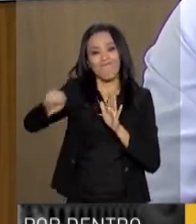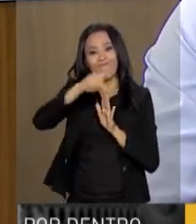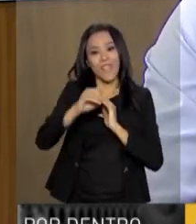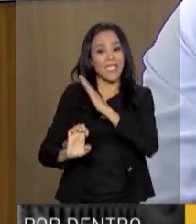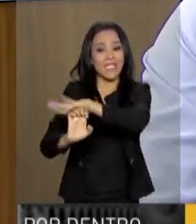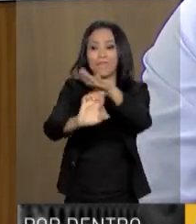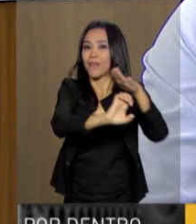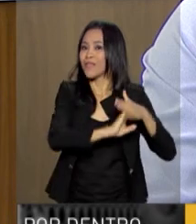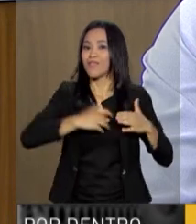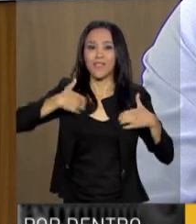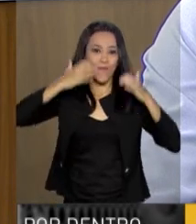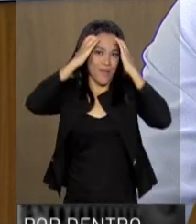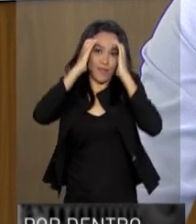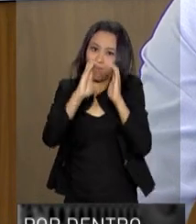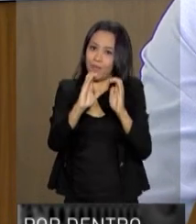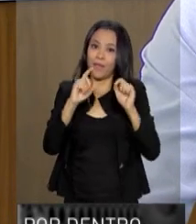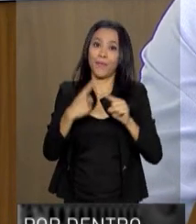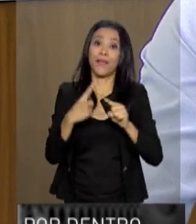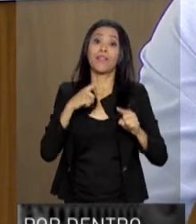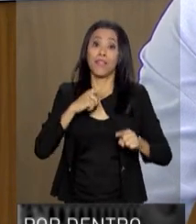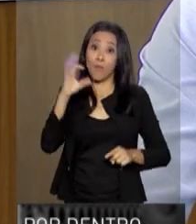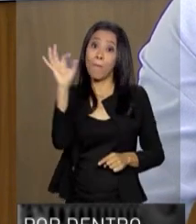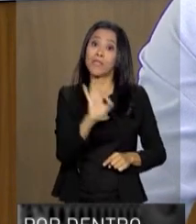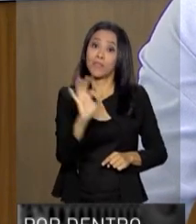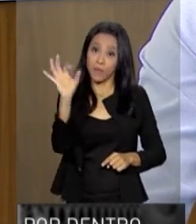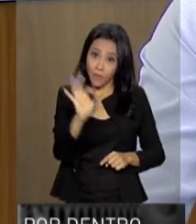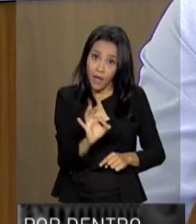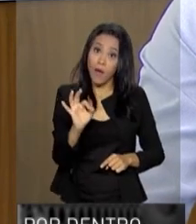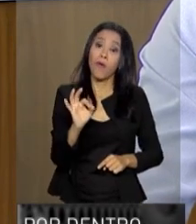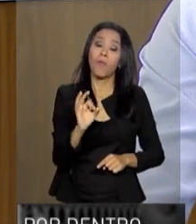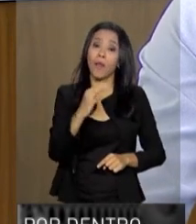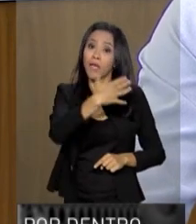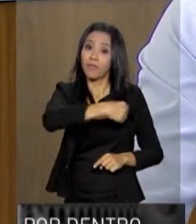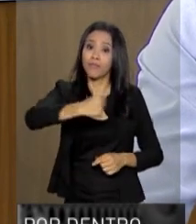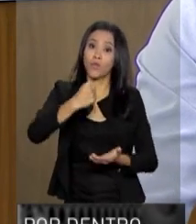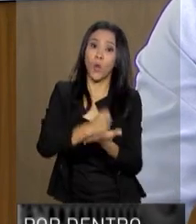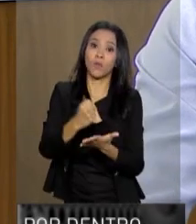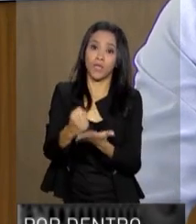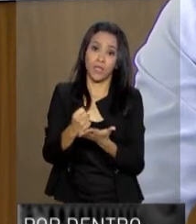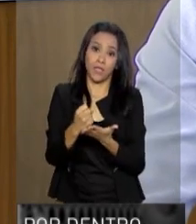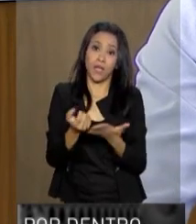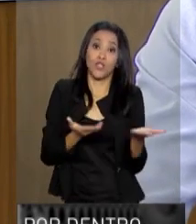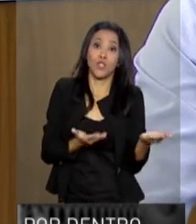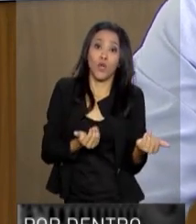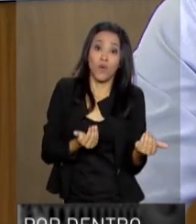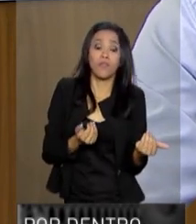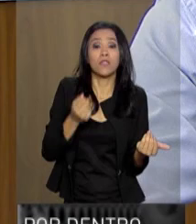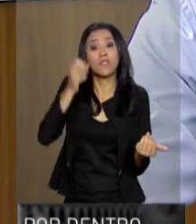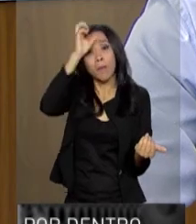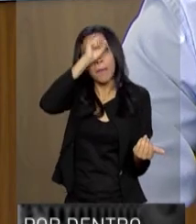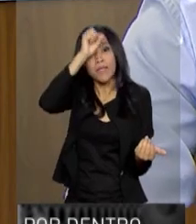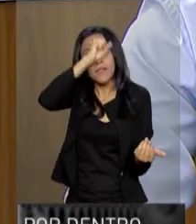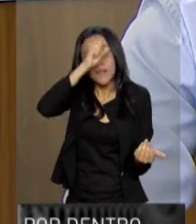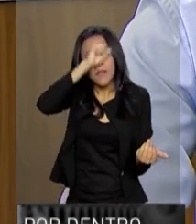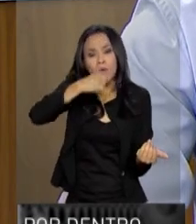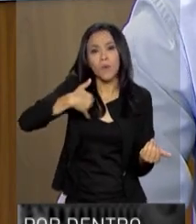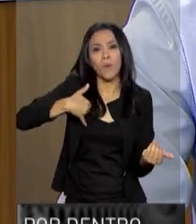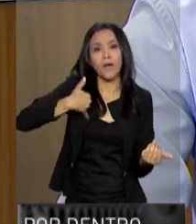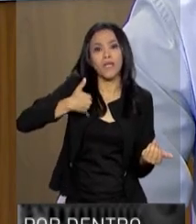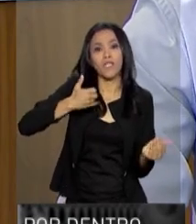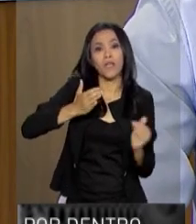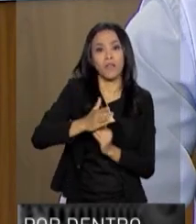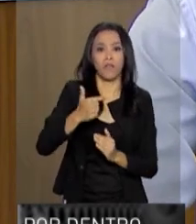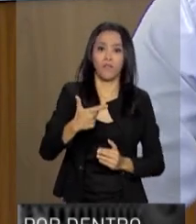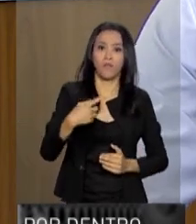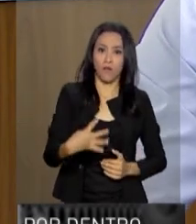porque eles têm um percentual pra atender para contratar jovens aprendizes que são jovens de até 24 anos e